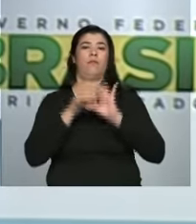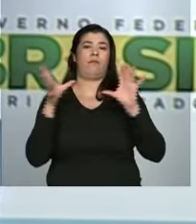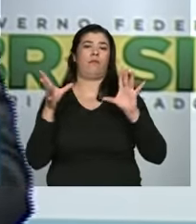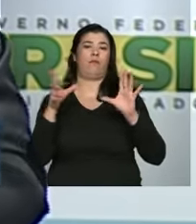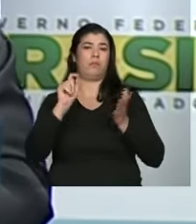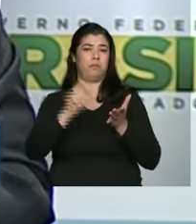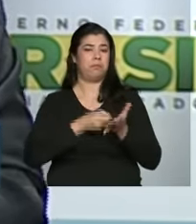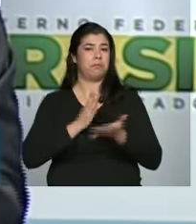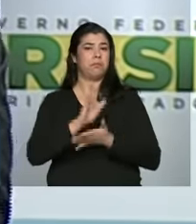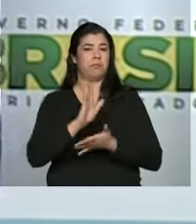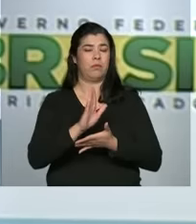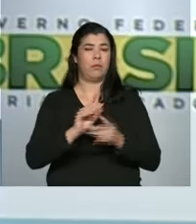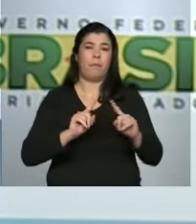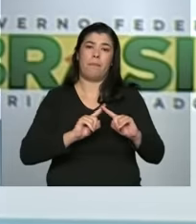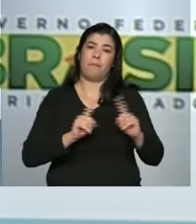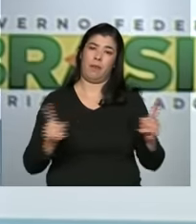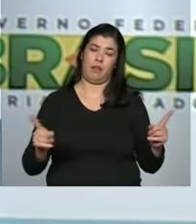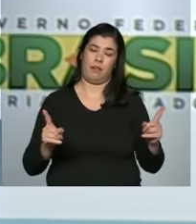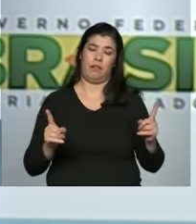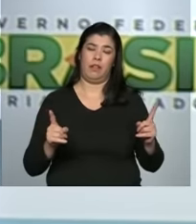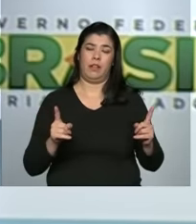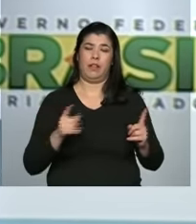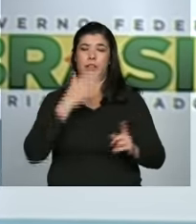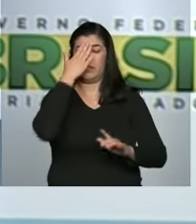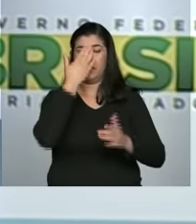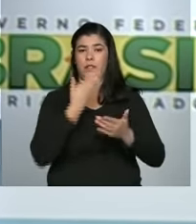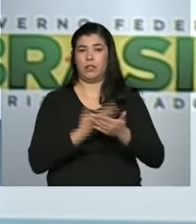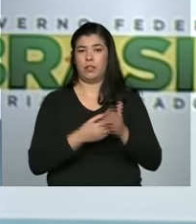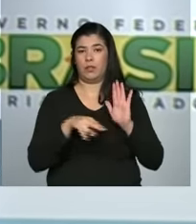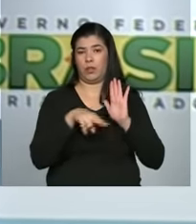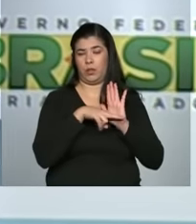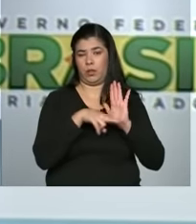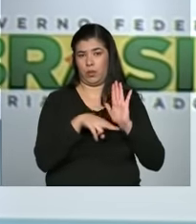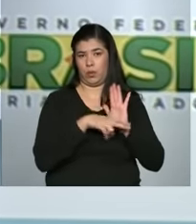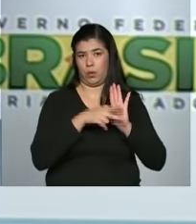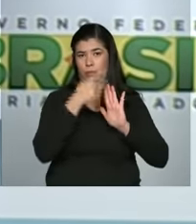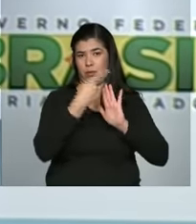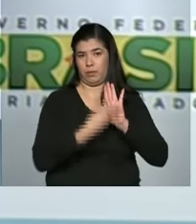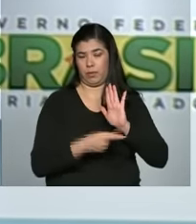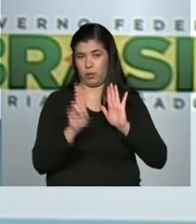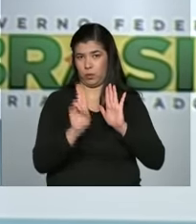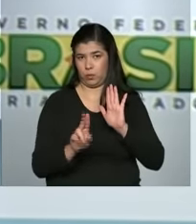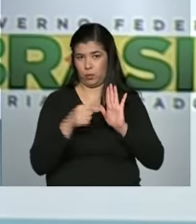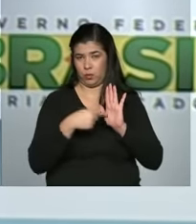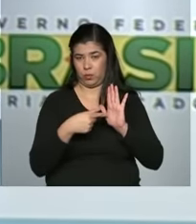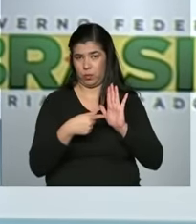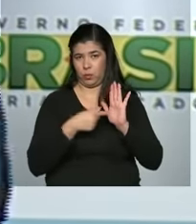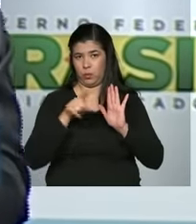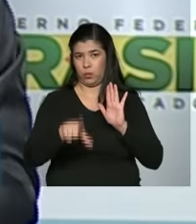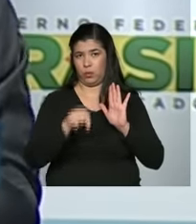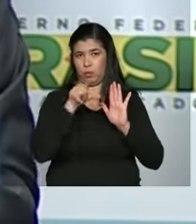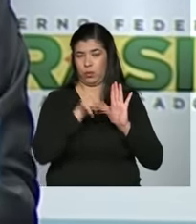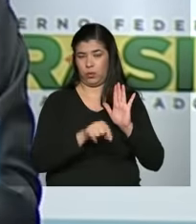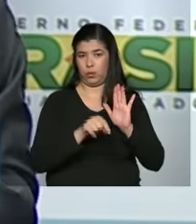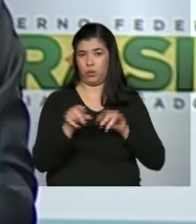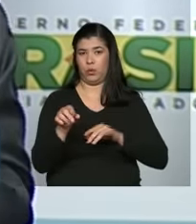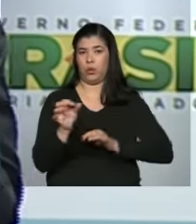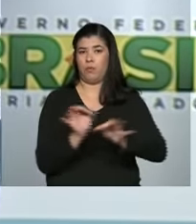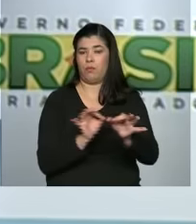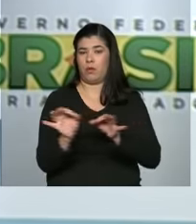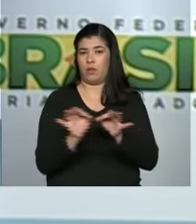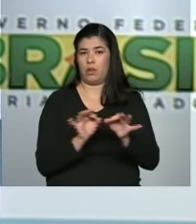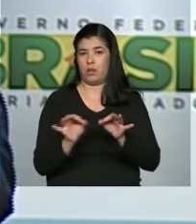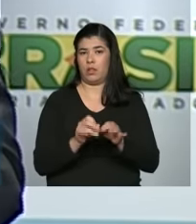tendência é é que as normas de padrão de uso progressivamente passem a ser adotadas pelas operadoras de plano de